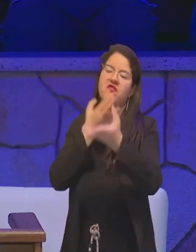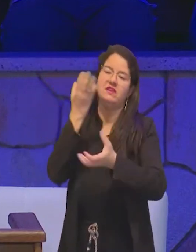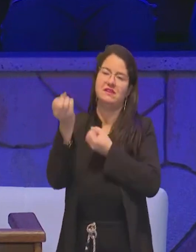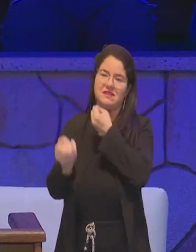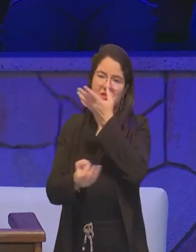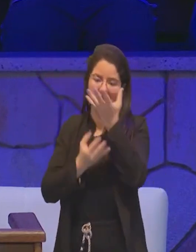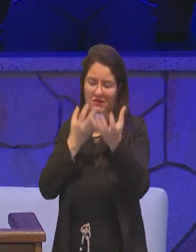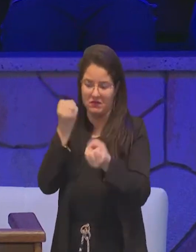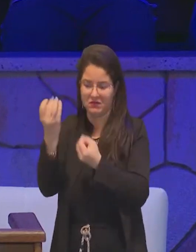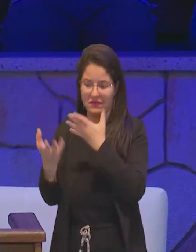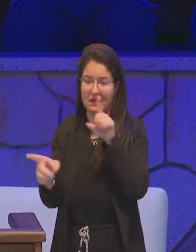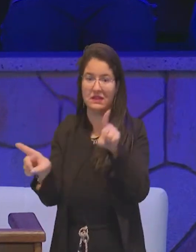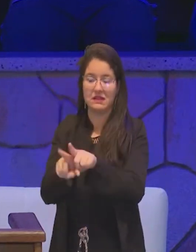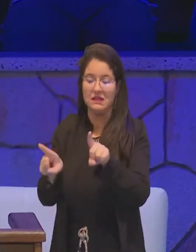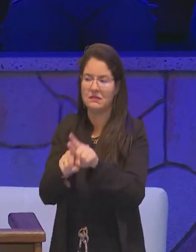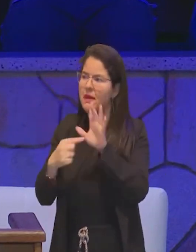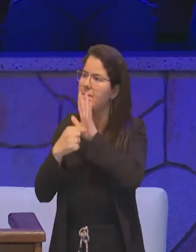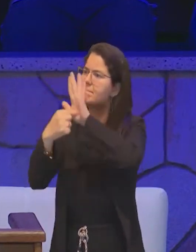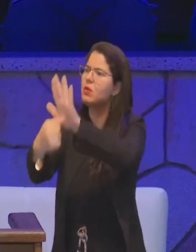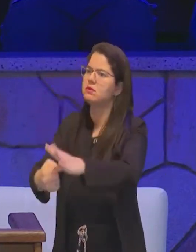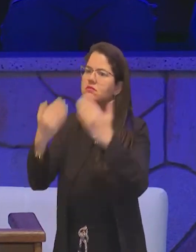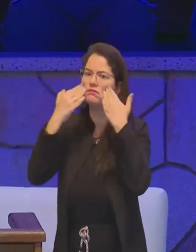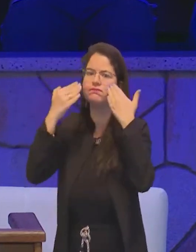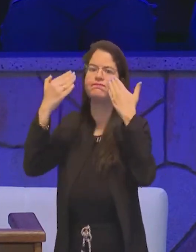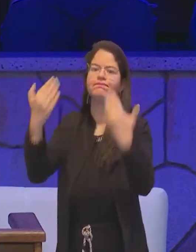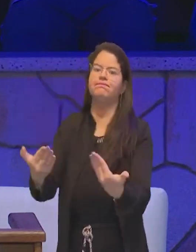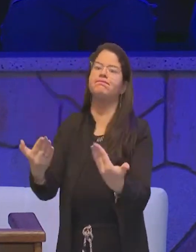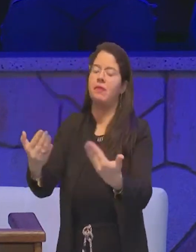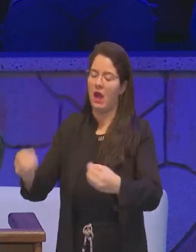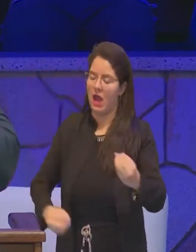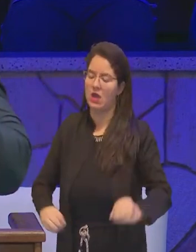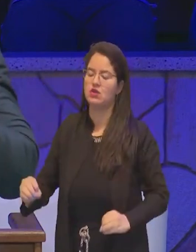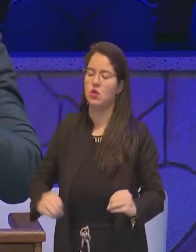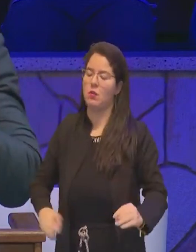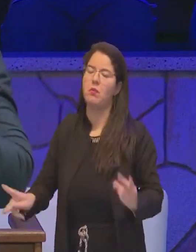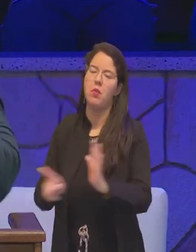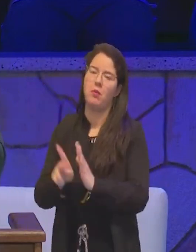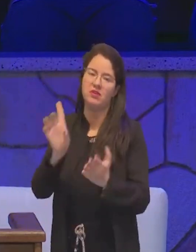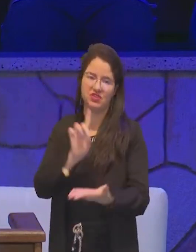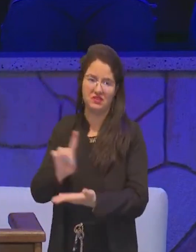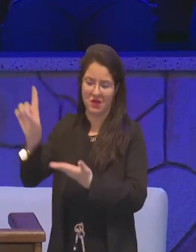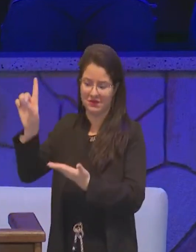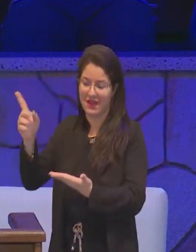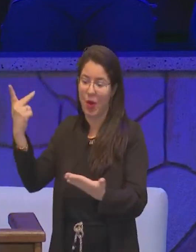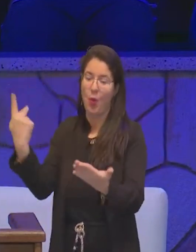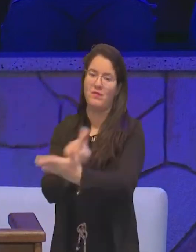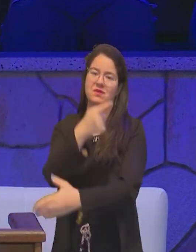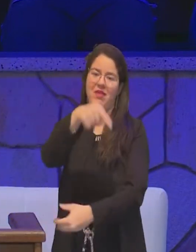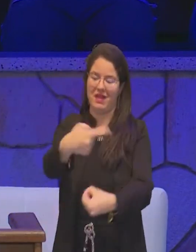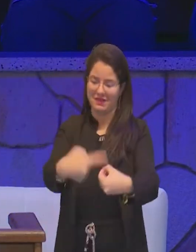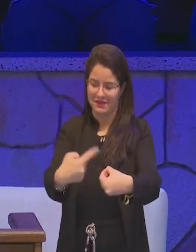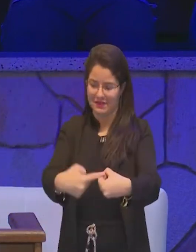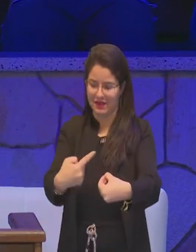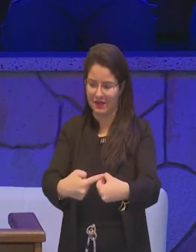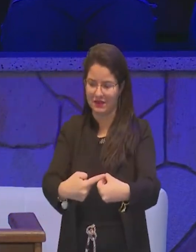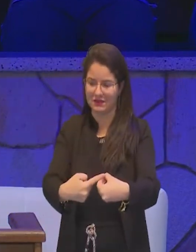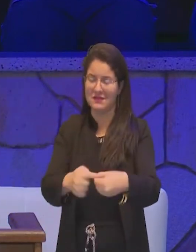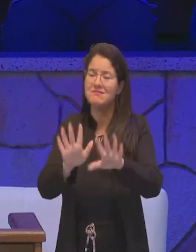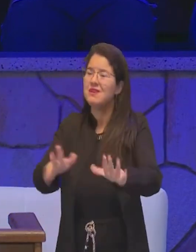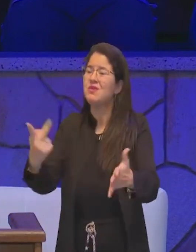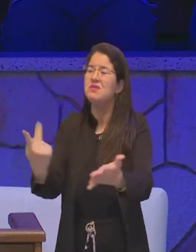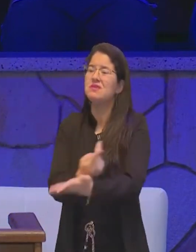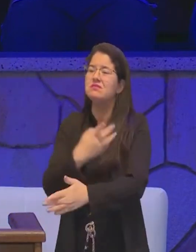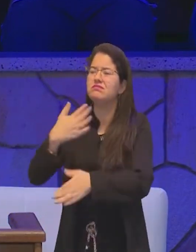e denunciando publicamente as suas obras. E, portanto, com o passar do tempo, o amor se